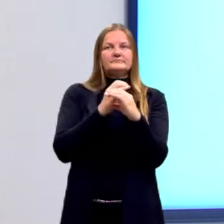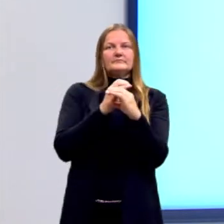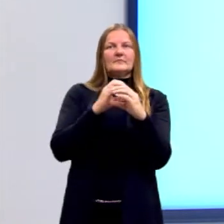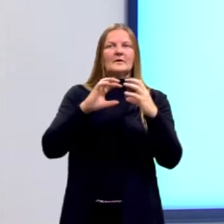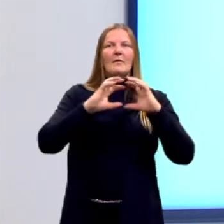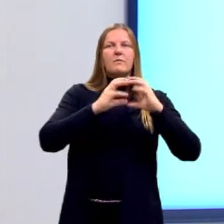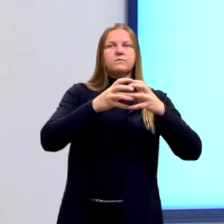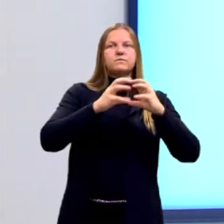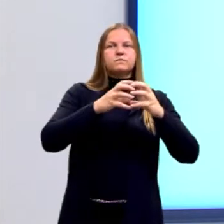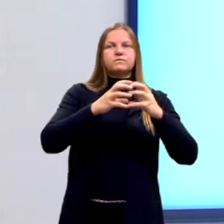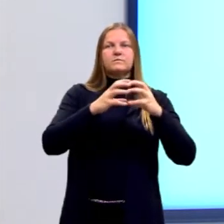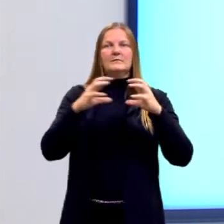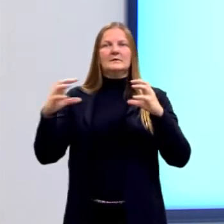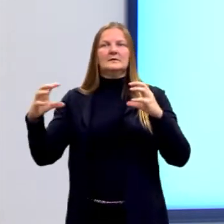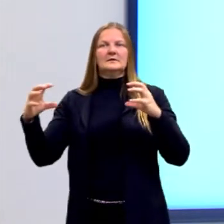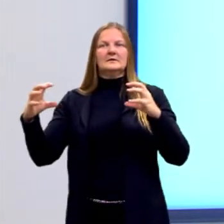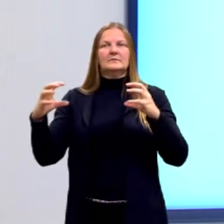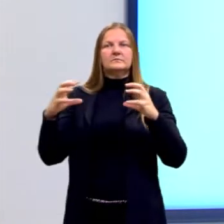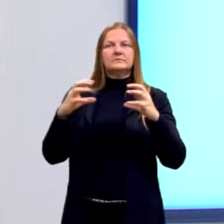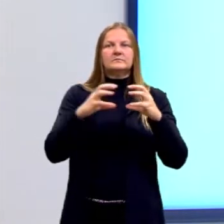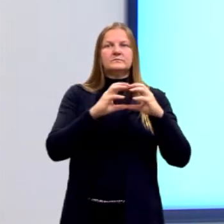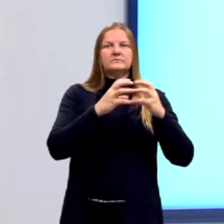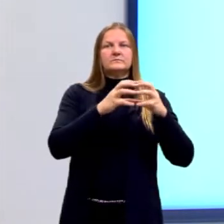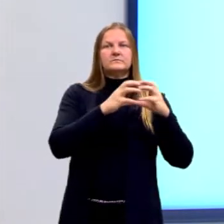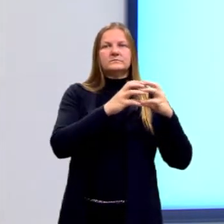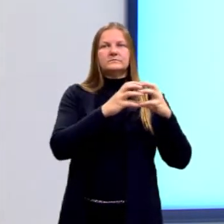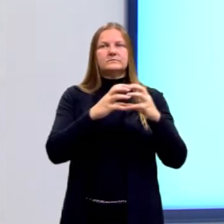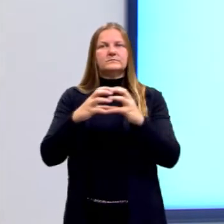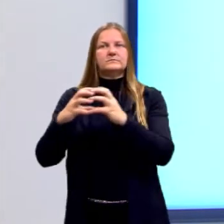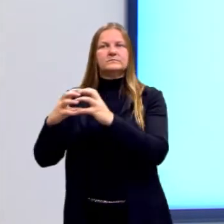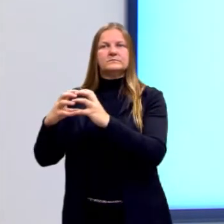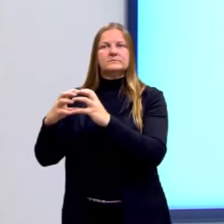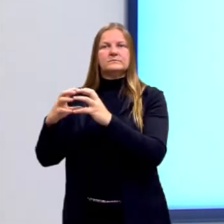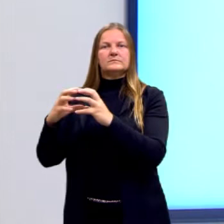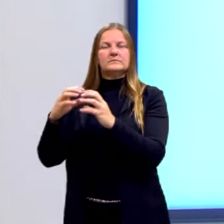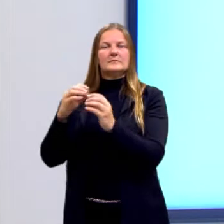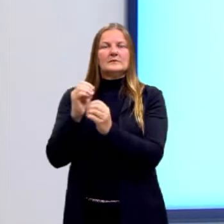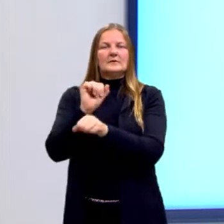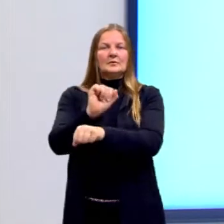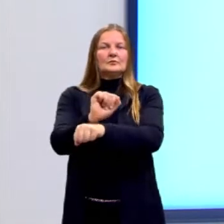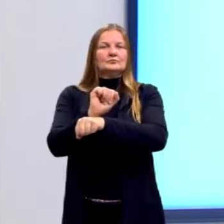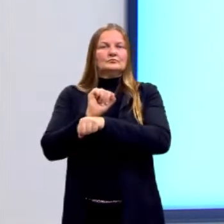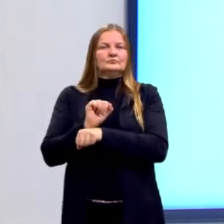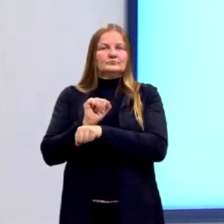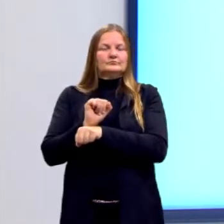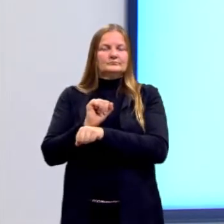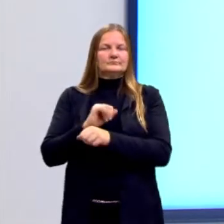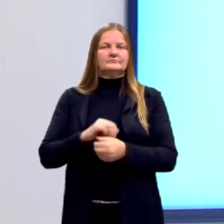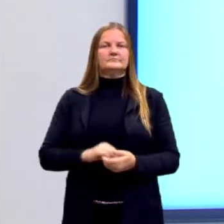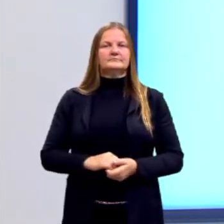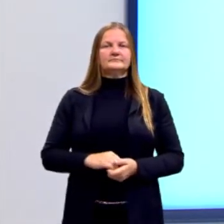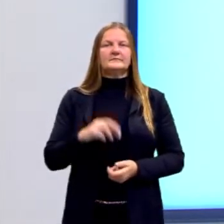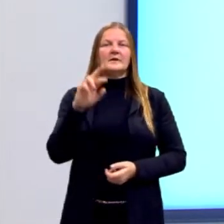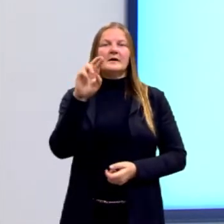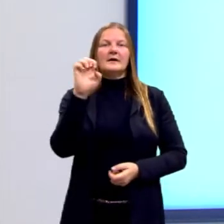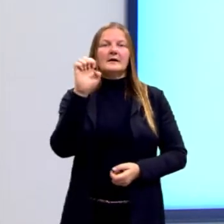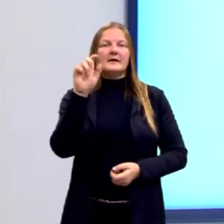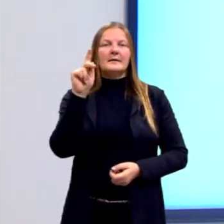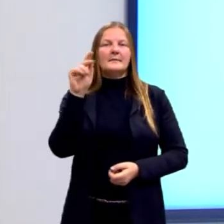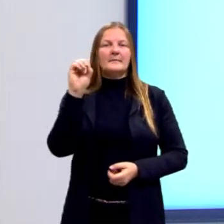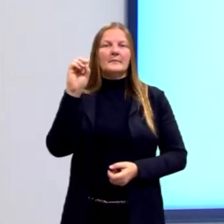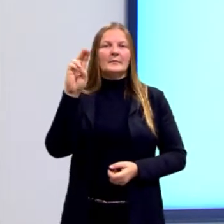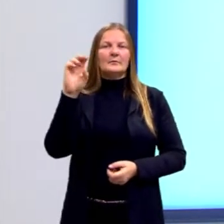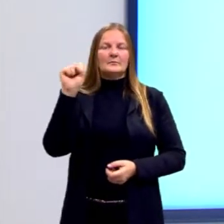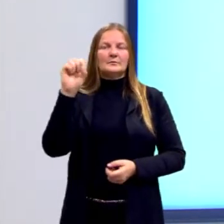né é de repouso por isso que daí a gente disse que ia aí já não teria mais nessa Total energia cinética né por isso que a gente